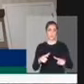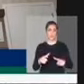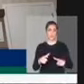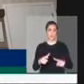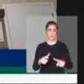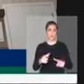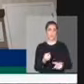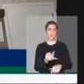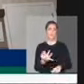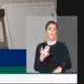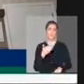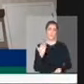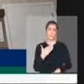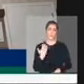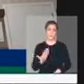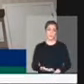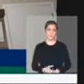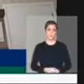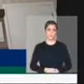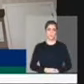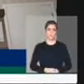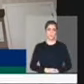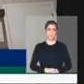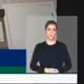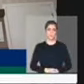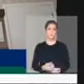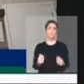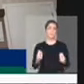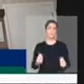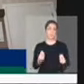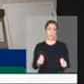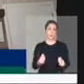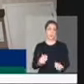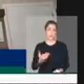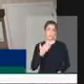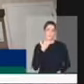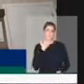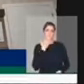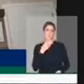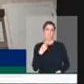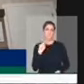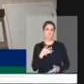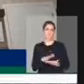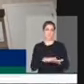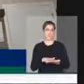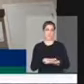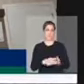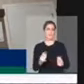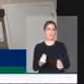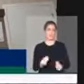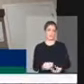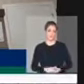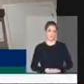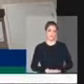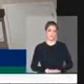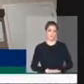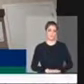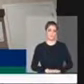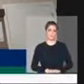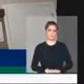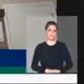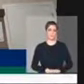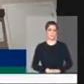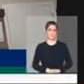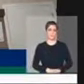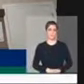em número de óbitos como é que nós vamos silenciar frente ai isso é preciso que a primeira medida